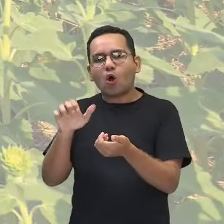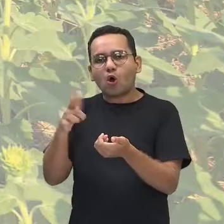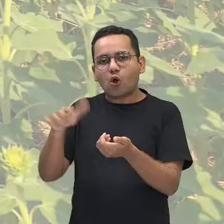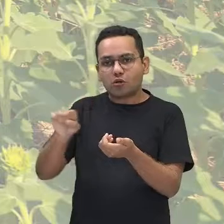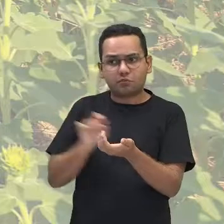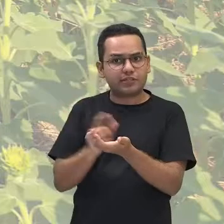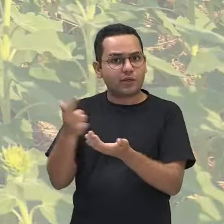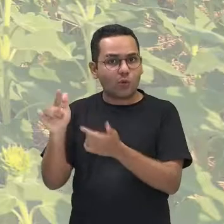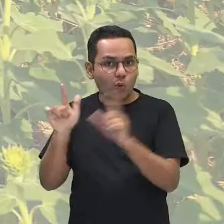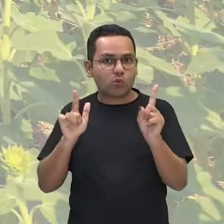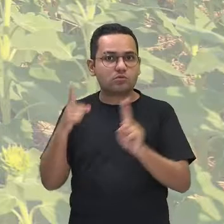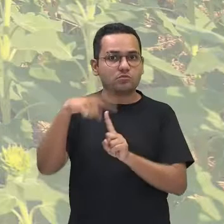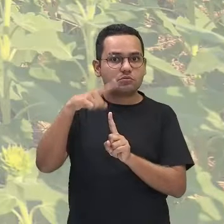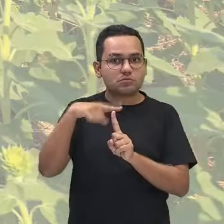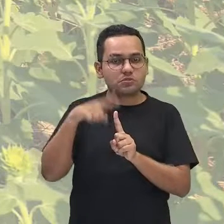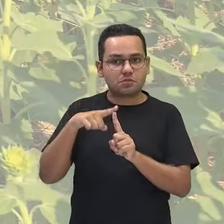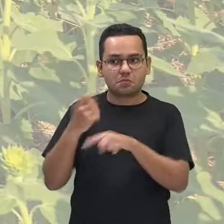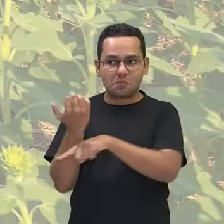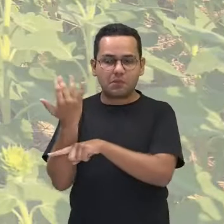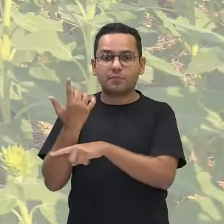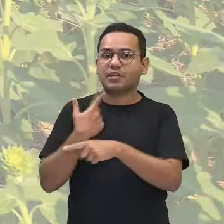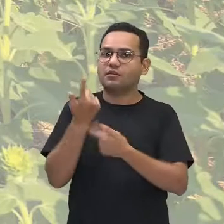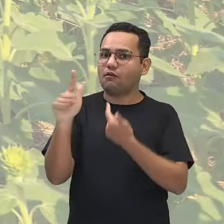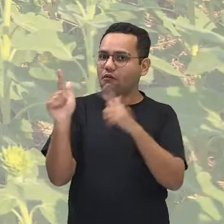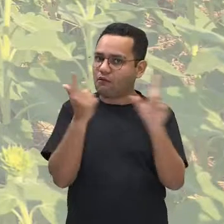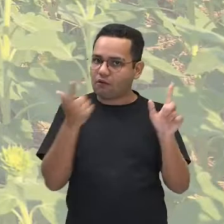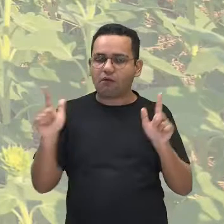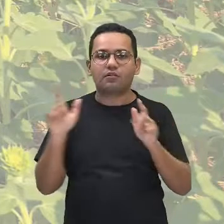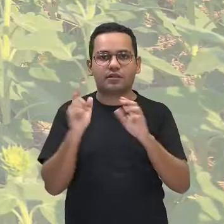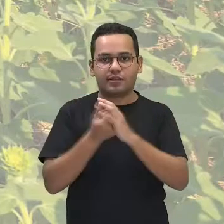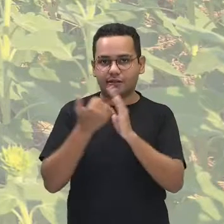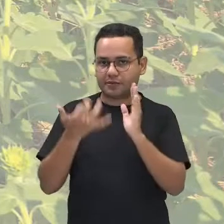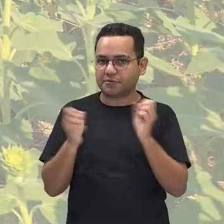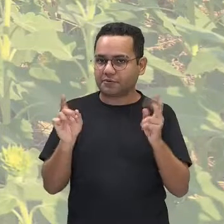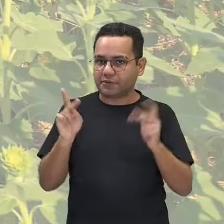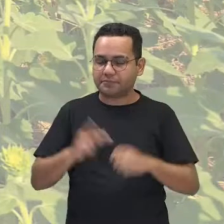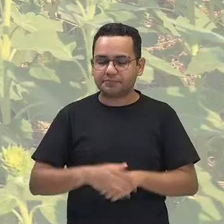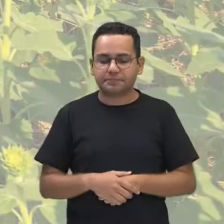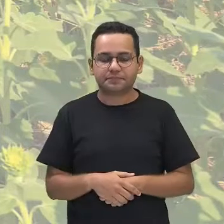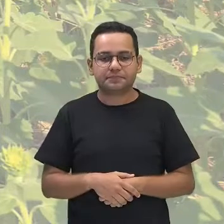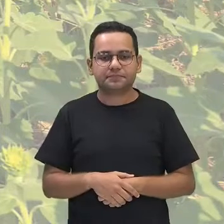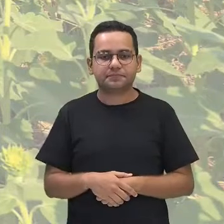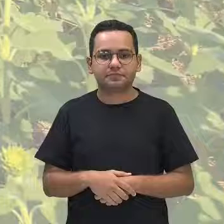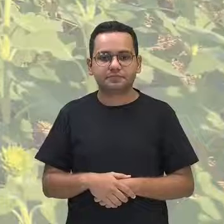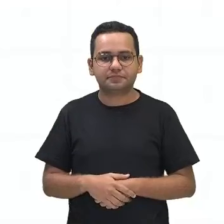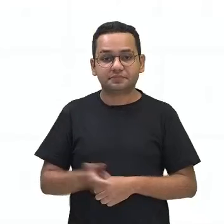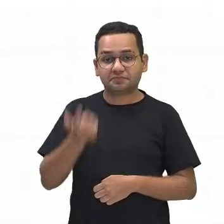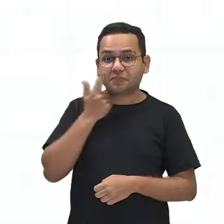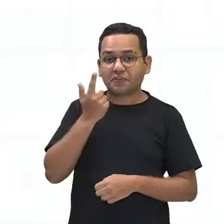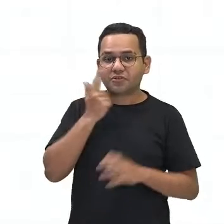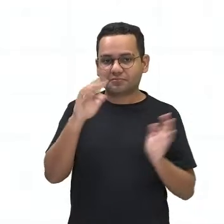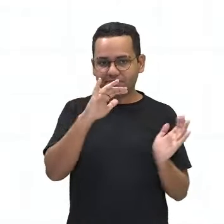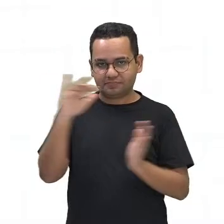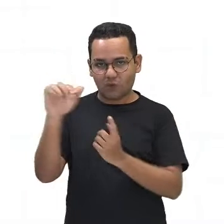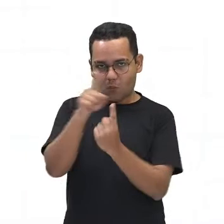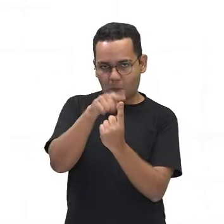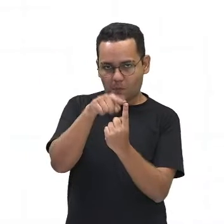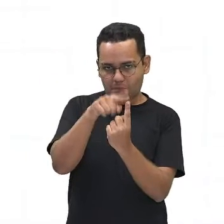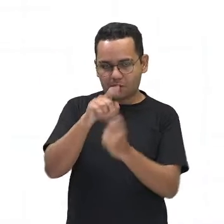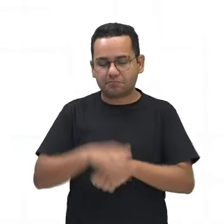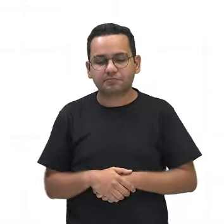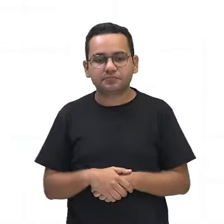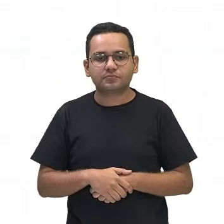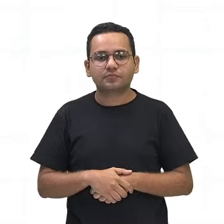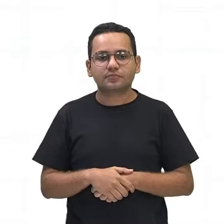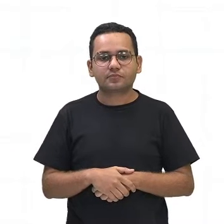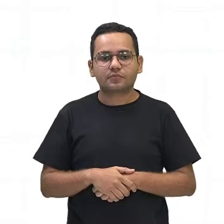de plantas que não possuem essas características, tá? Vamos ver aí o caso das gimnospermas.